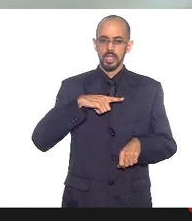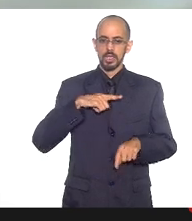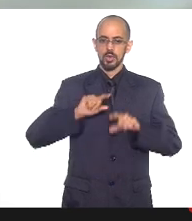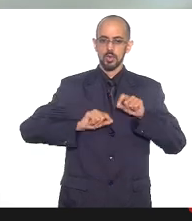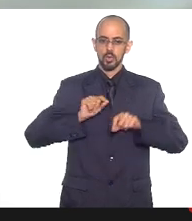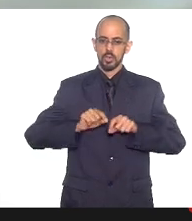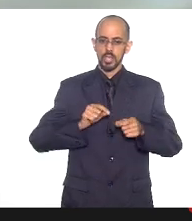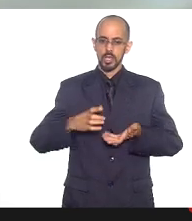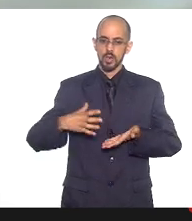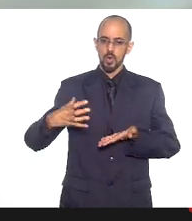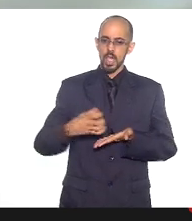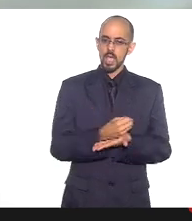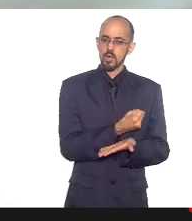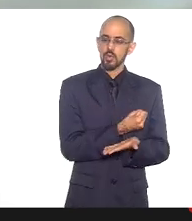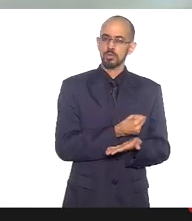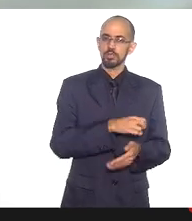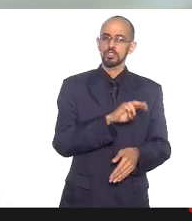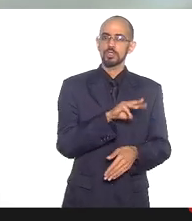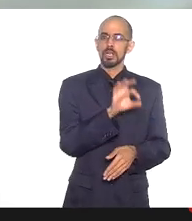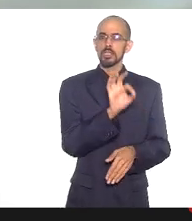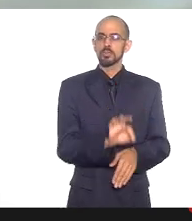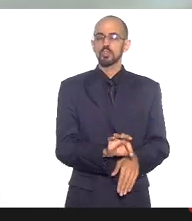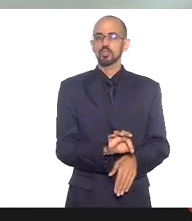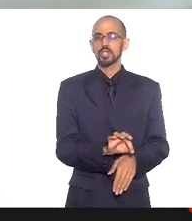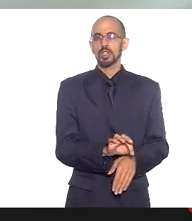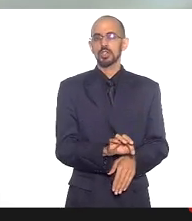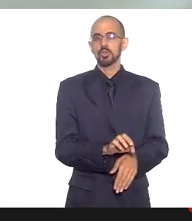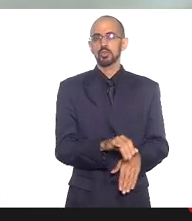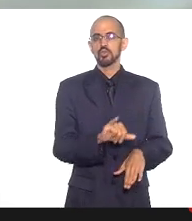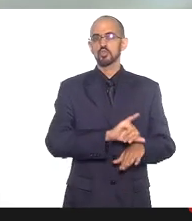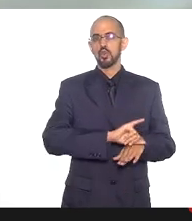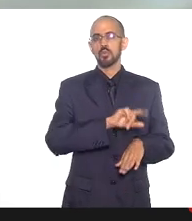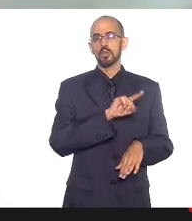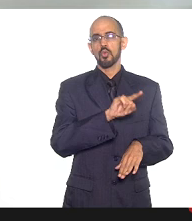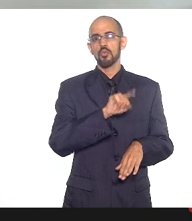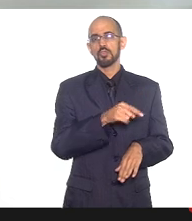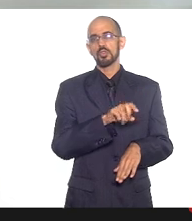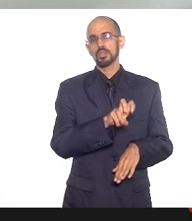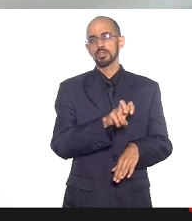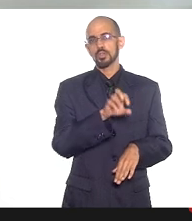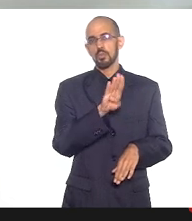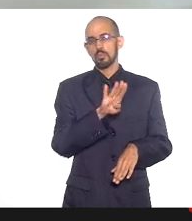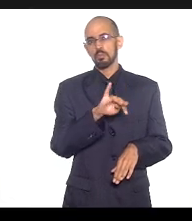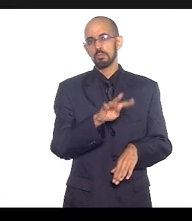de 3% sobre meio, correto?